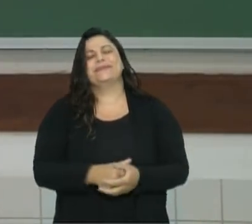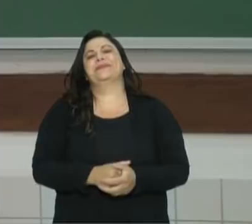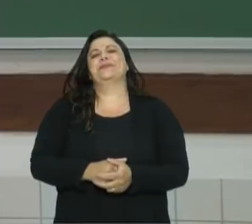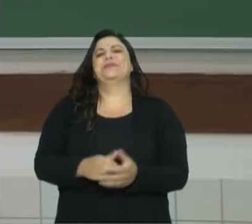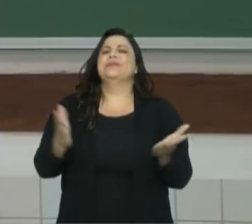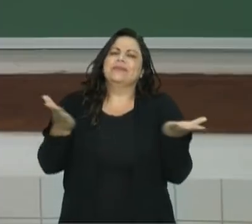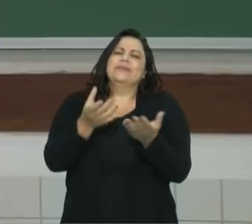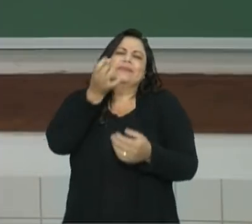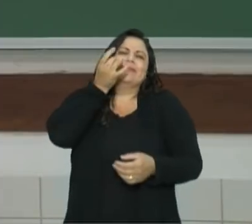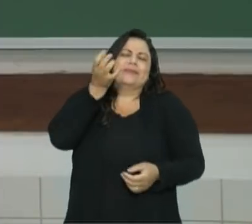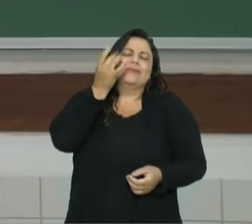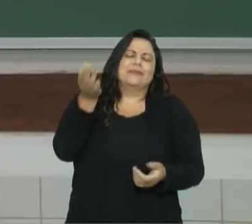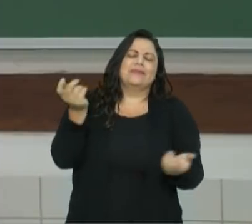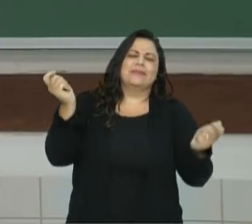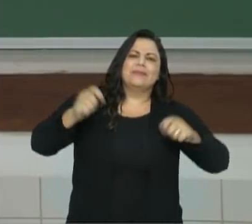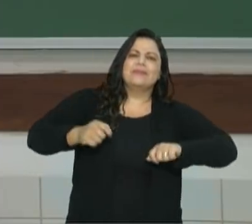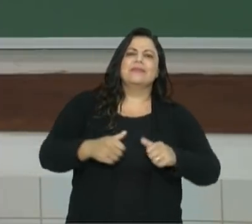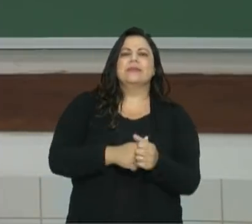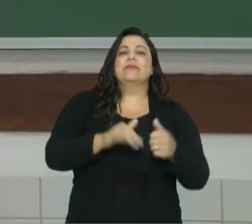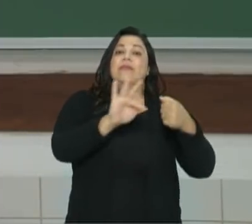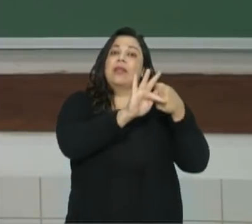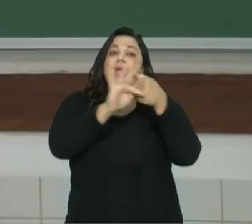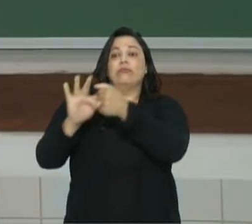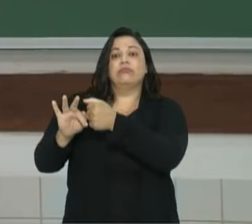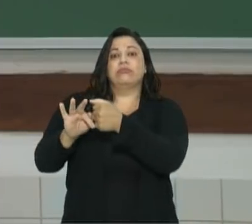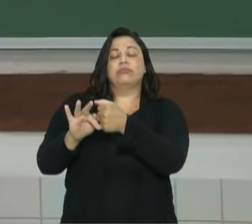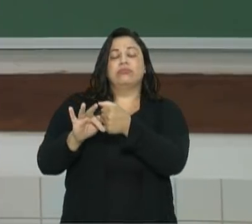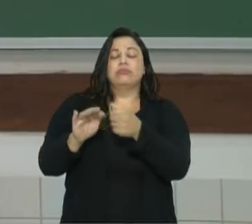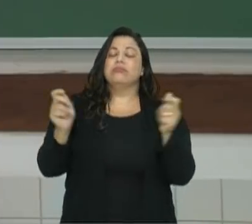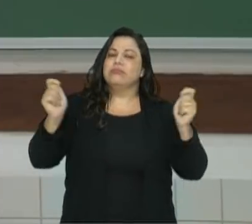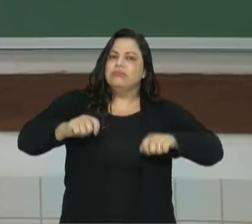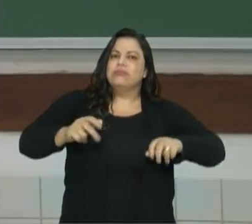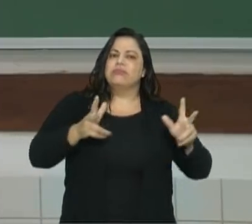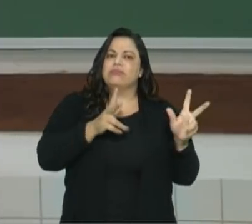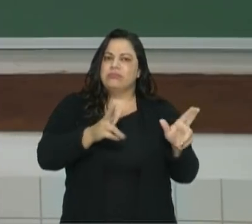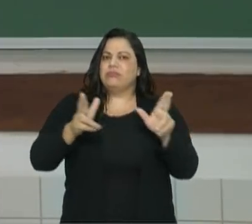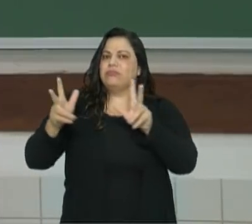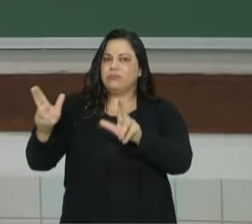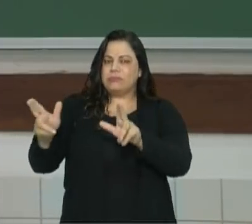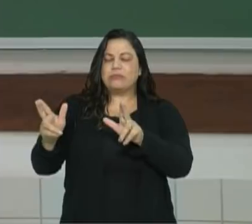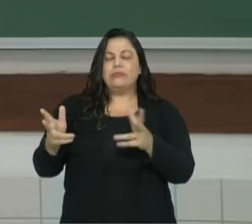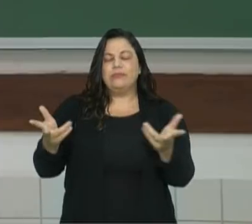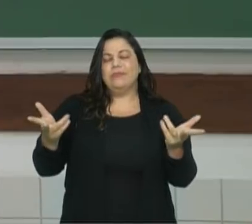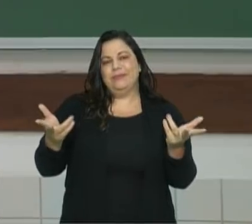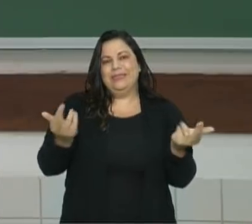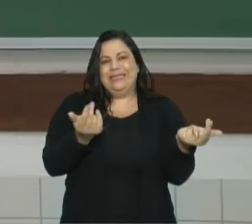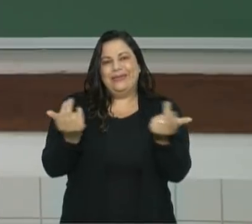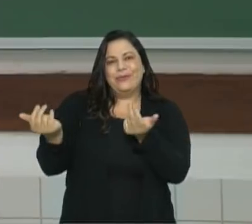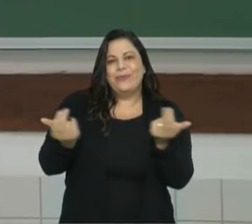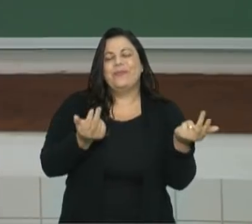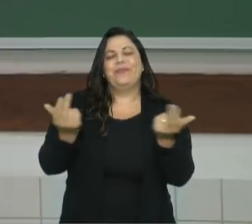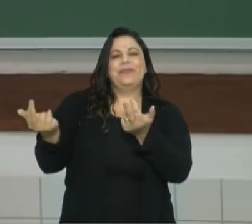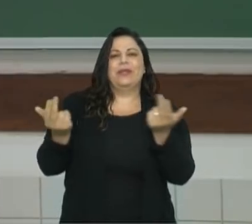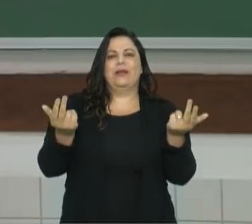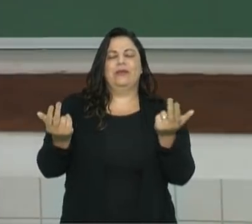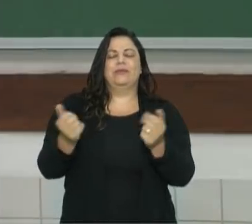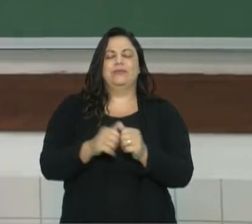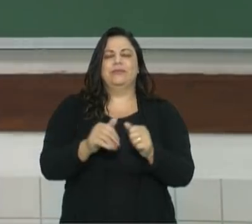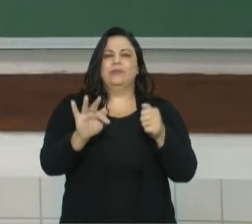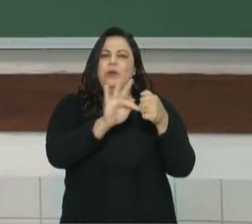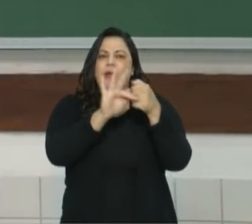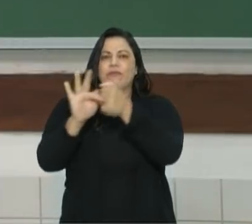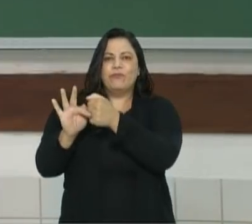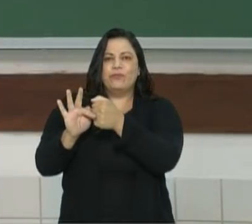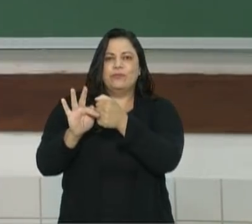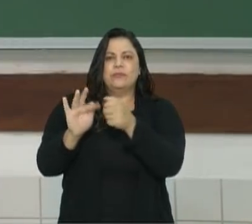como a gente viu, o deslocamento está na mesma direção, está alinhado, vamos supor assim, com a força. Então, a gente pode dizer